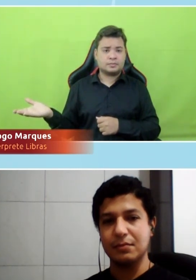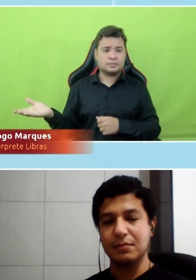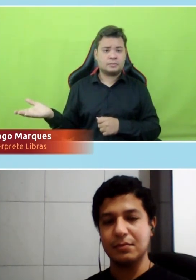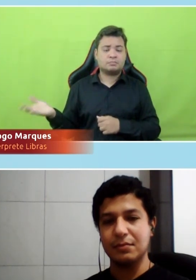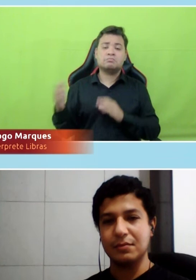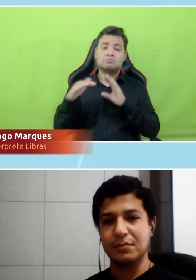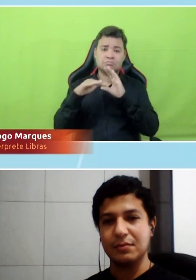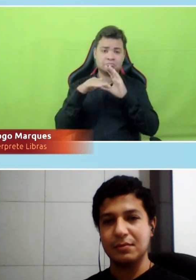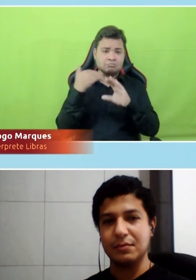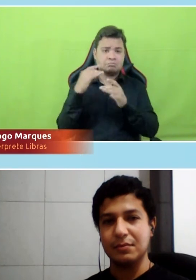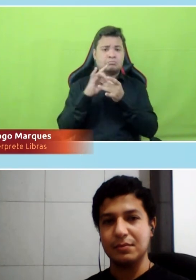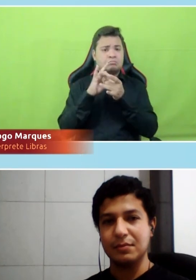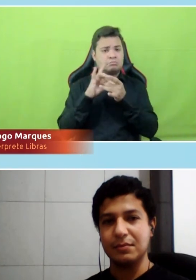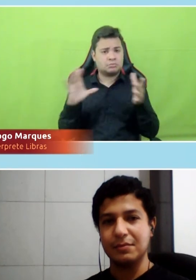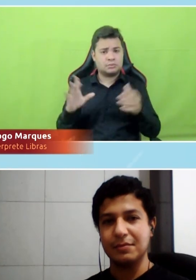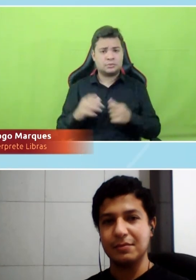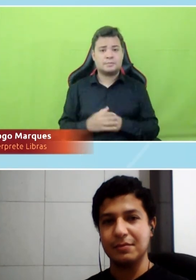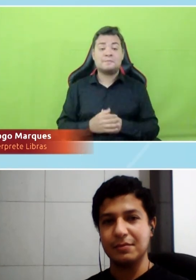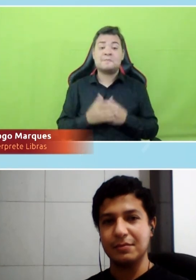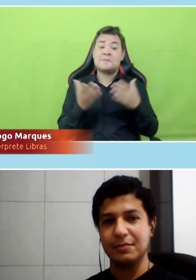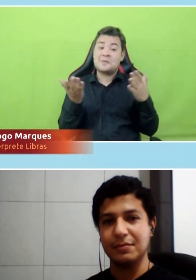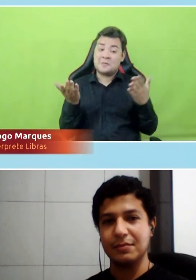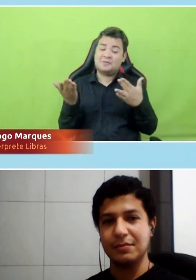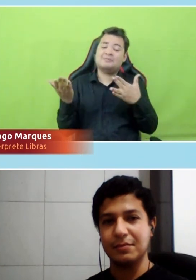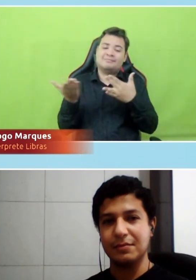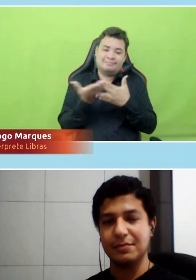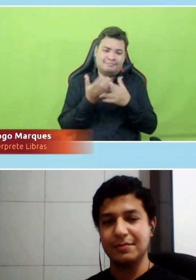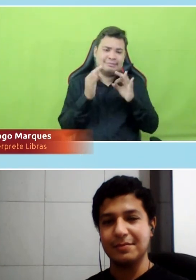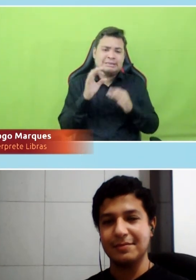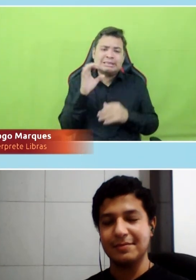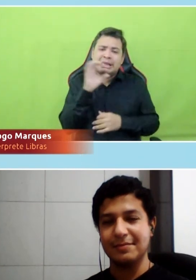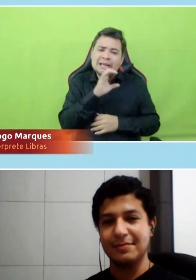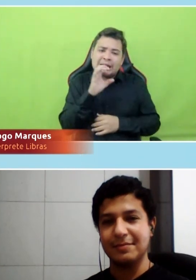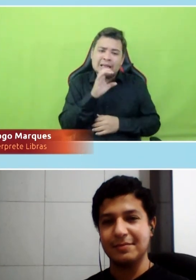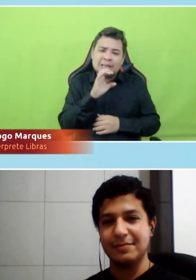62991811406. Agora sim, vou para o intervalo, mas é bem rapidinho. Até daqui a pouco.